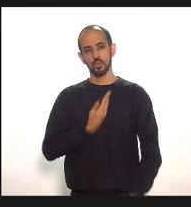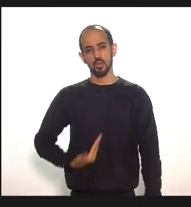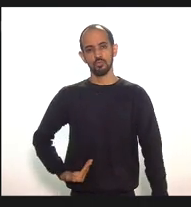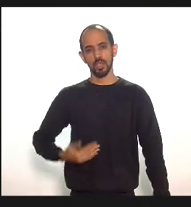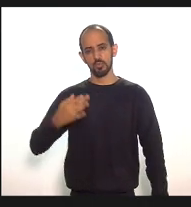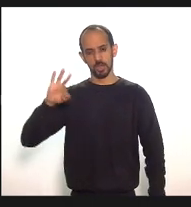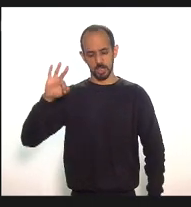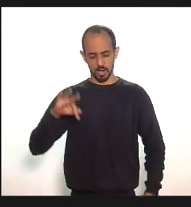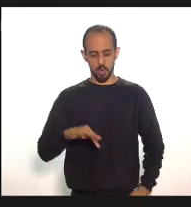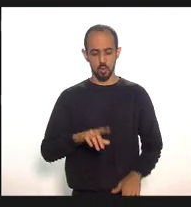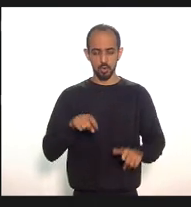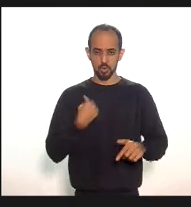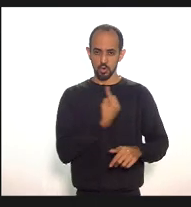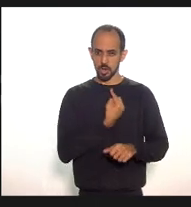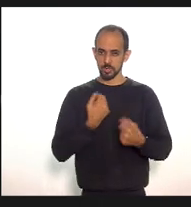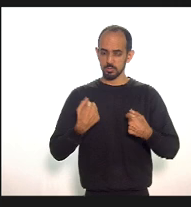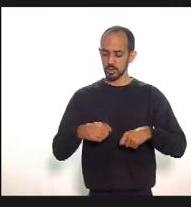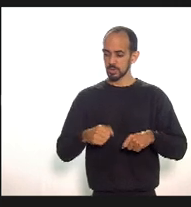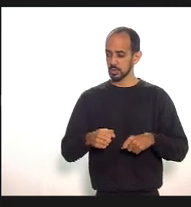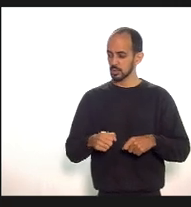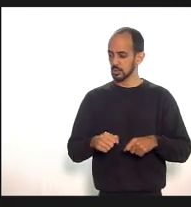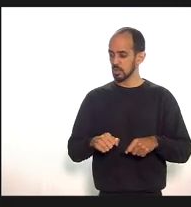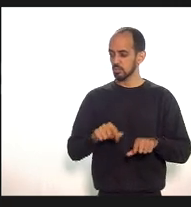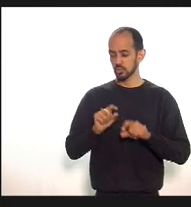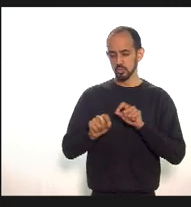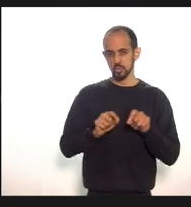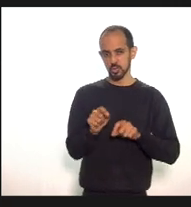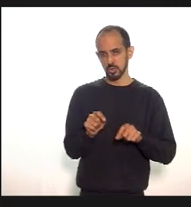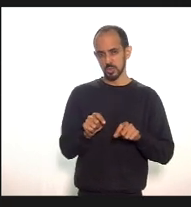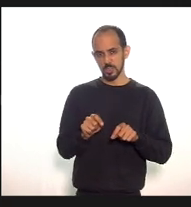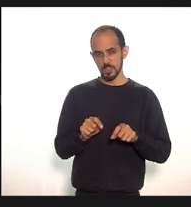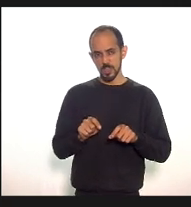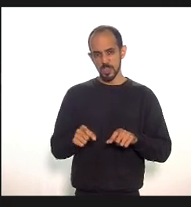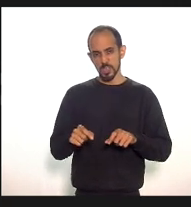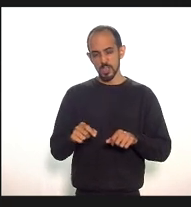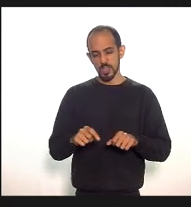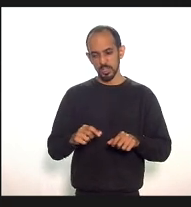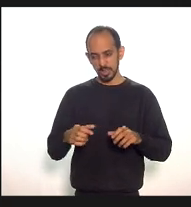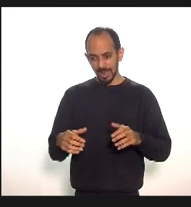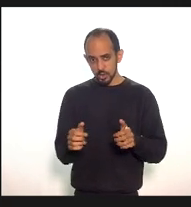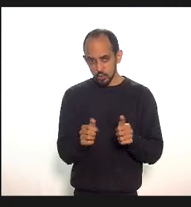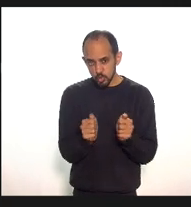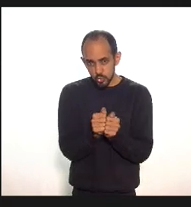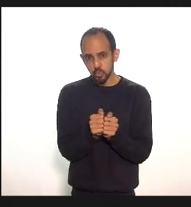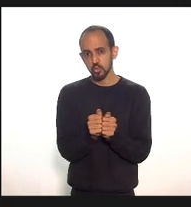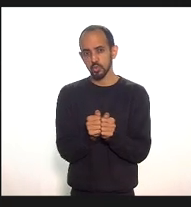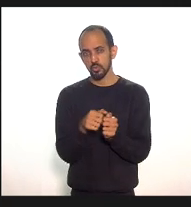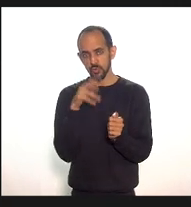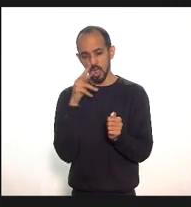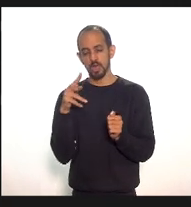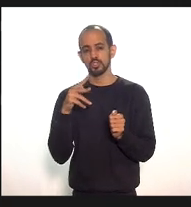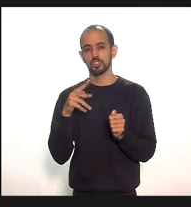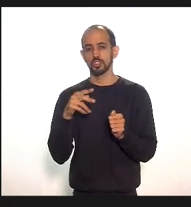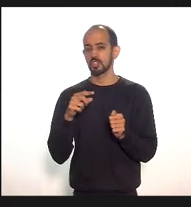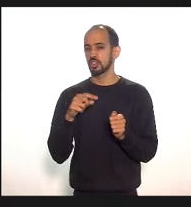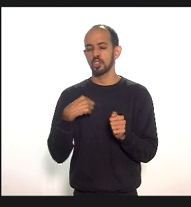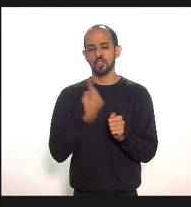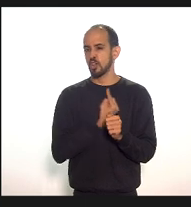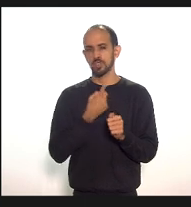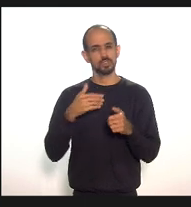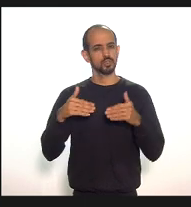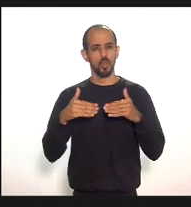então nós precisamos engrossar Nossa posição nós somos contrários Mas precisamos